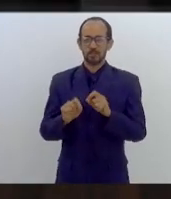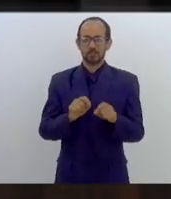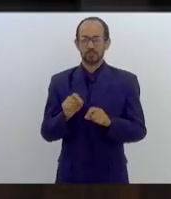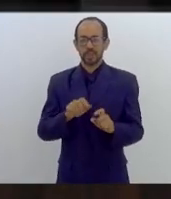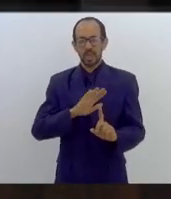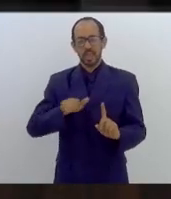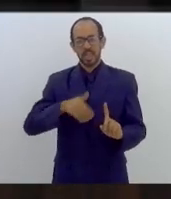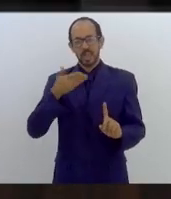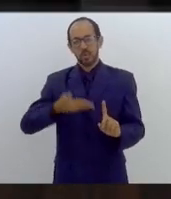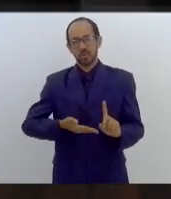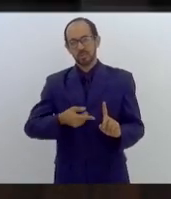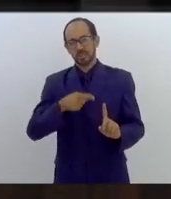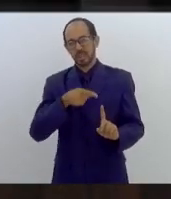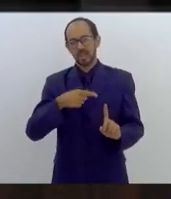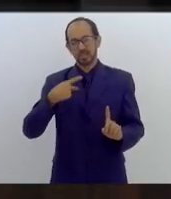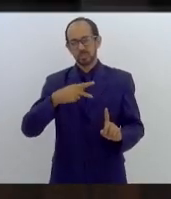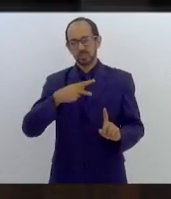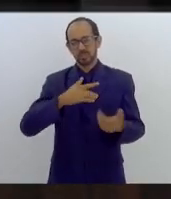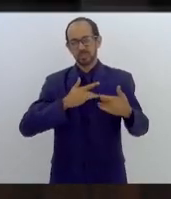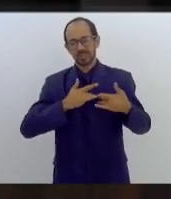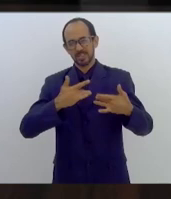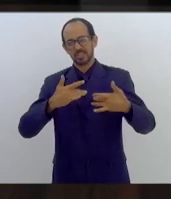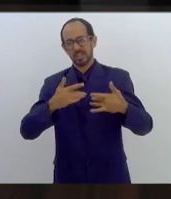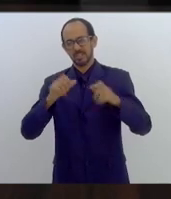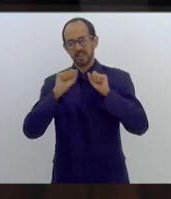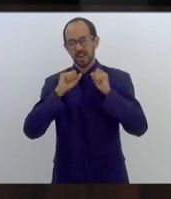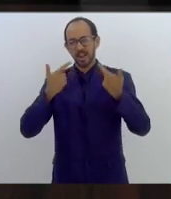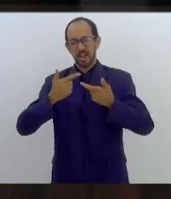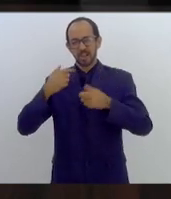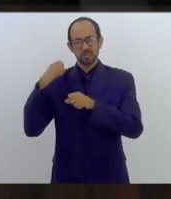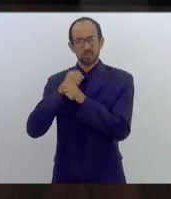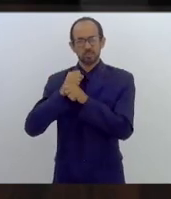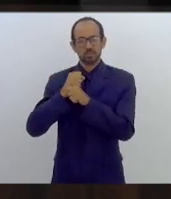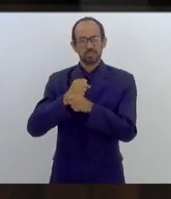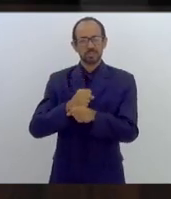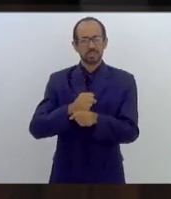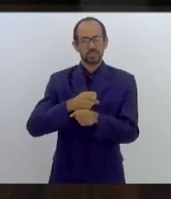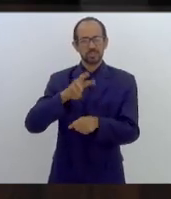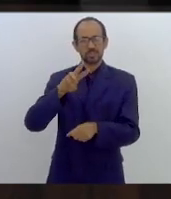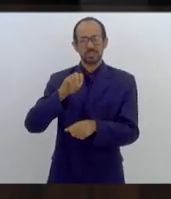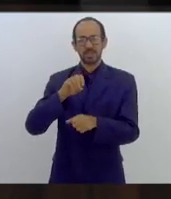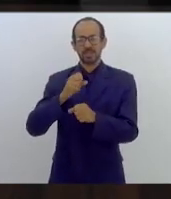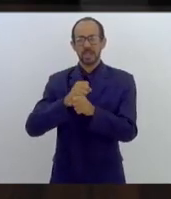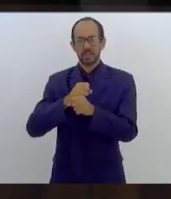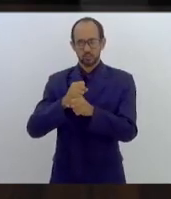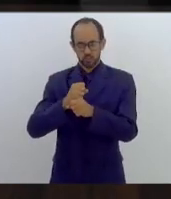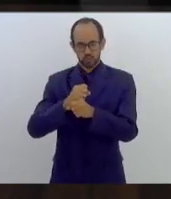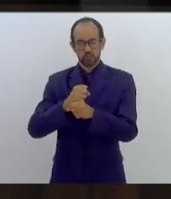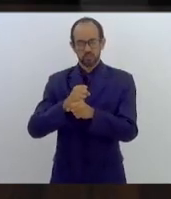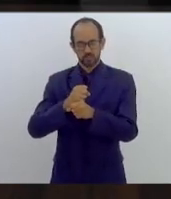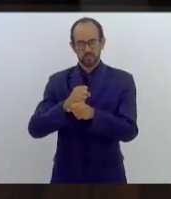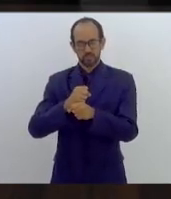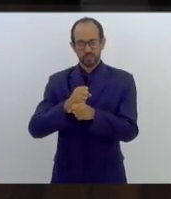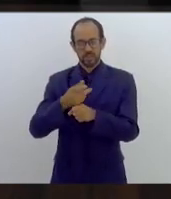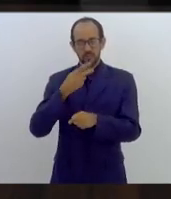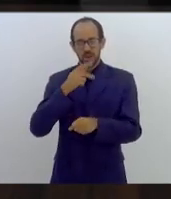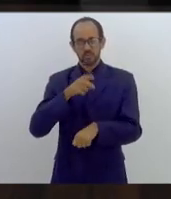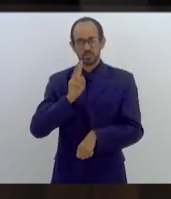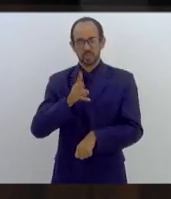reconhecer a sua dedicação à Assembleia Legislativa ao longo de todos esses anos, são 30 anos. Costumo dizer que o doutor